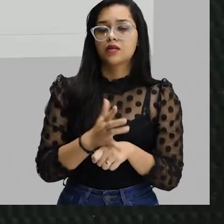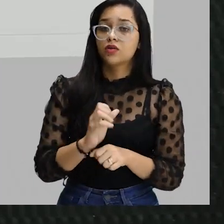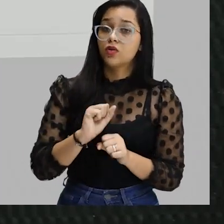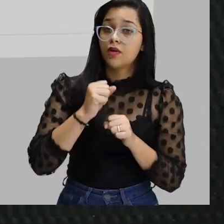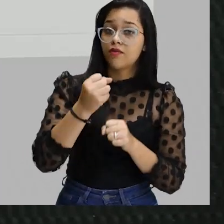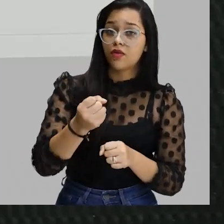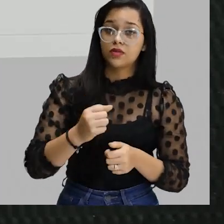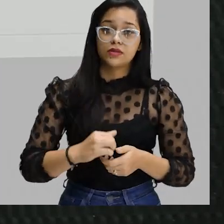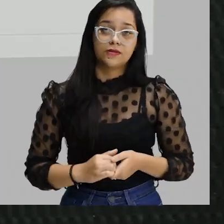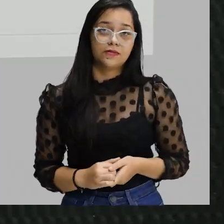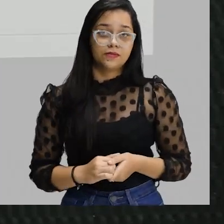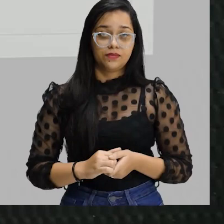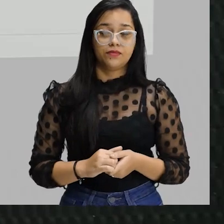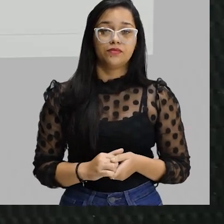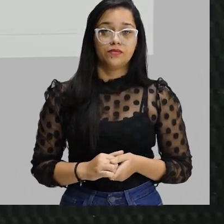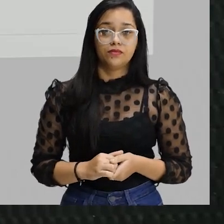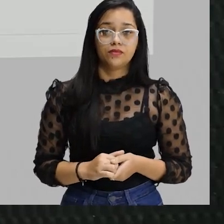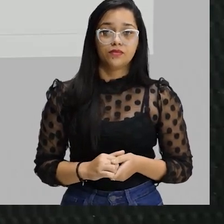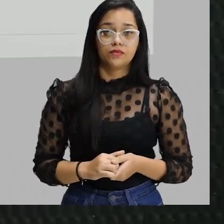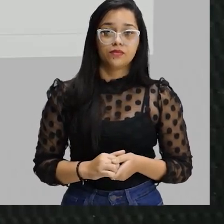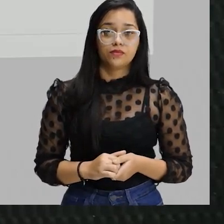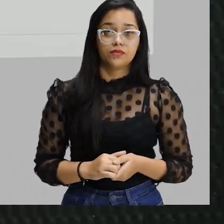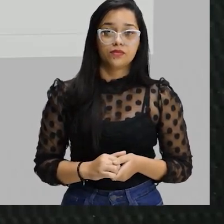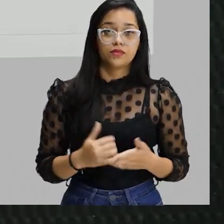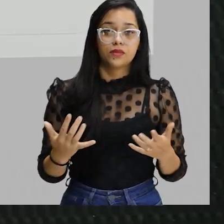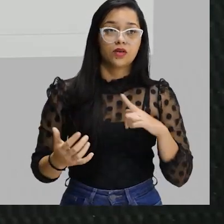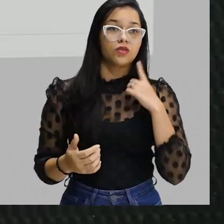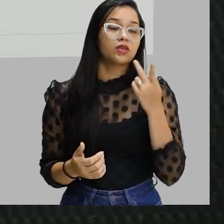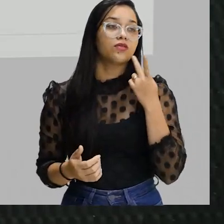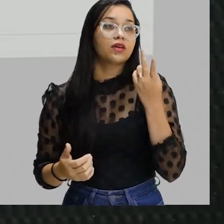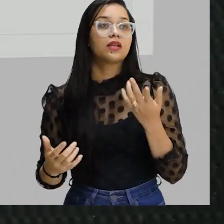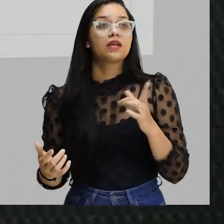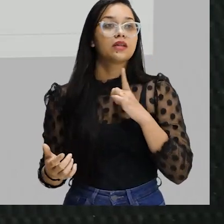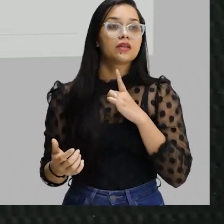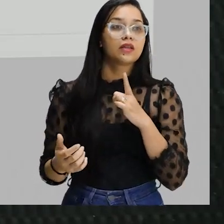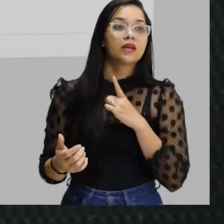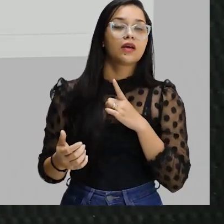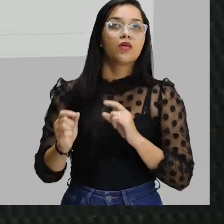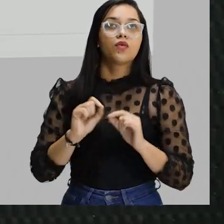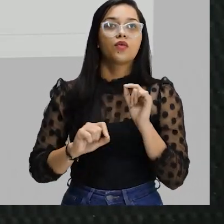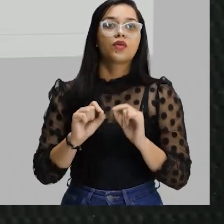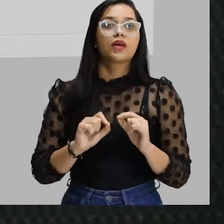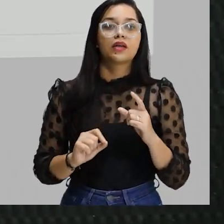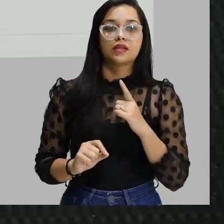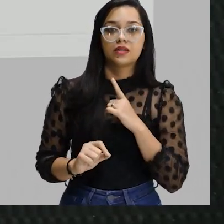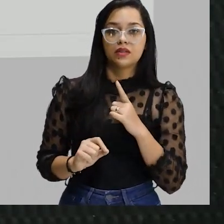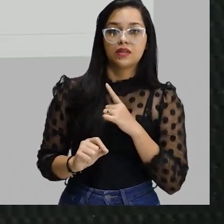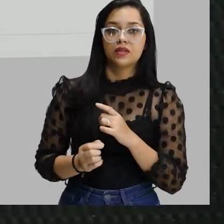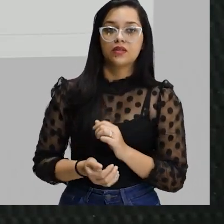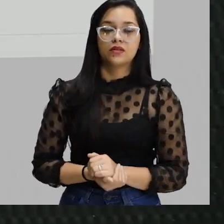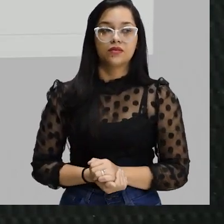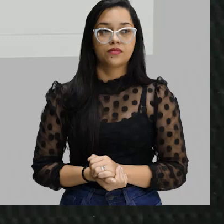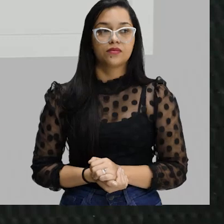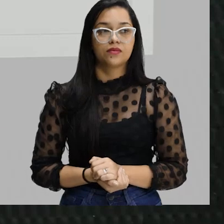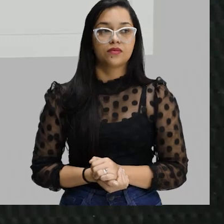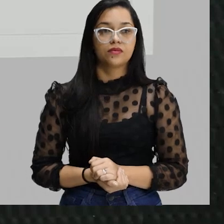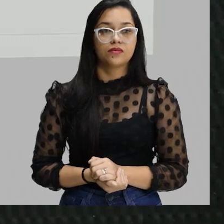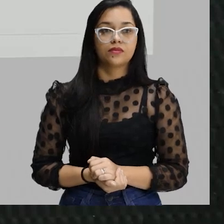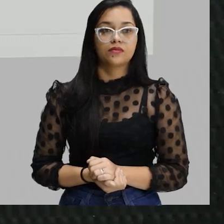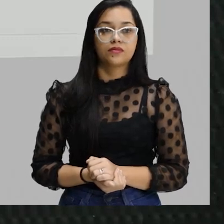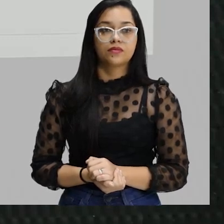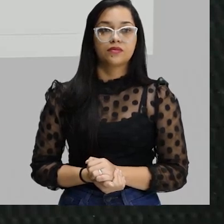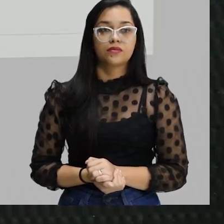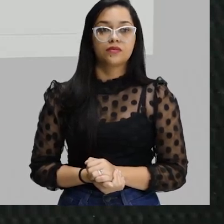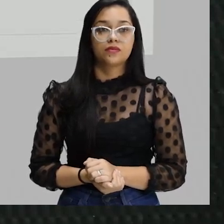força, ok? Então, quando a gente diz aqui que nós temos uma aceleração agindo nestas